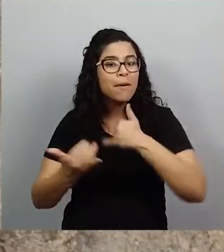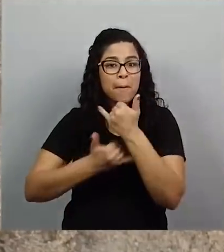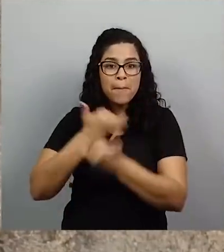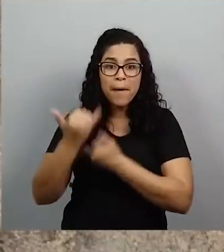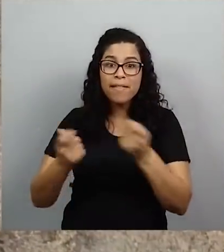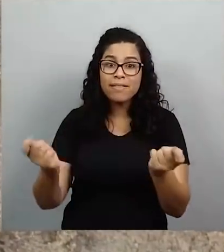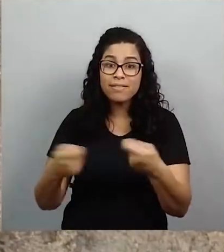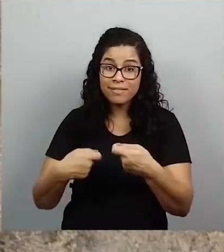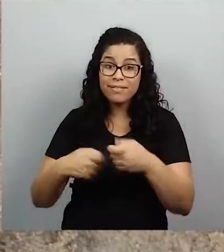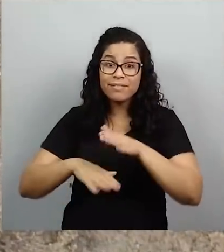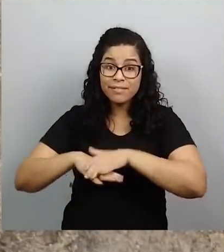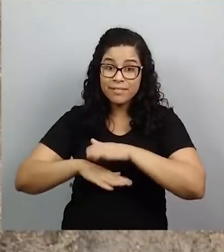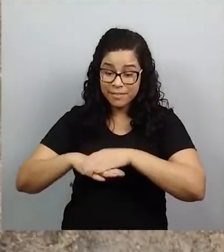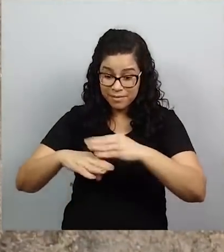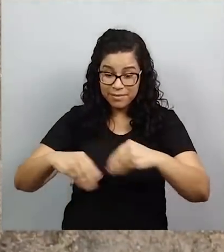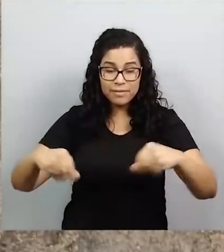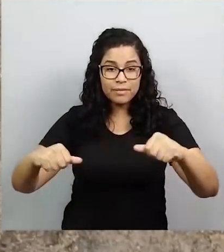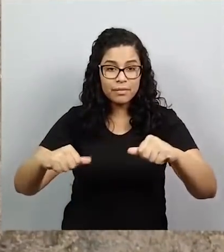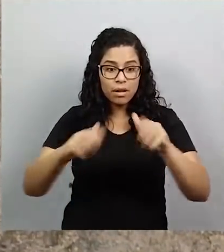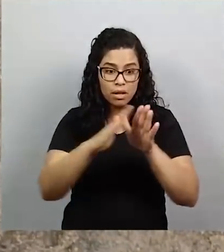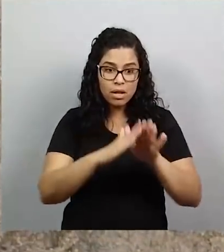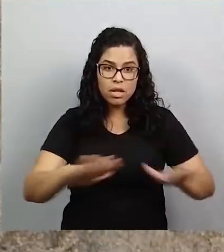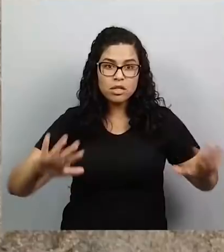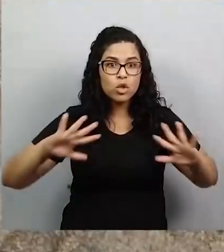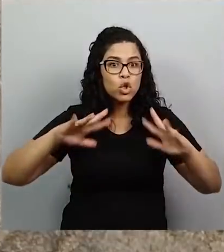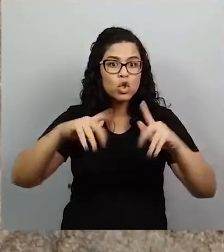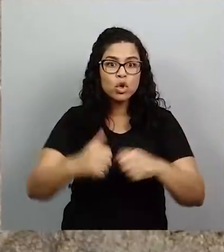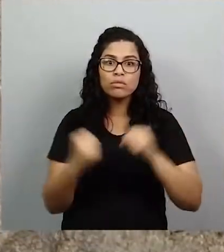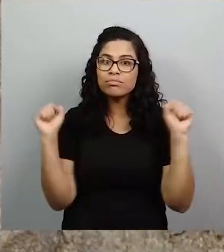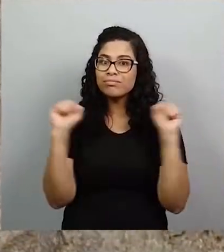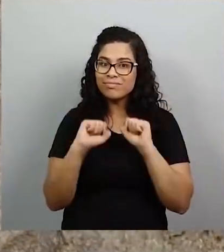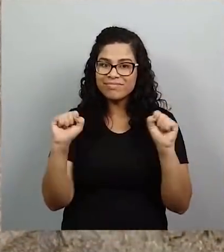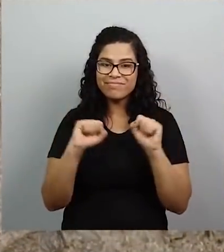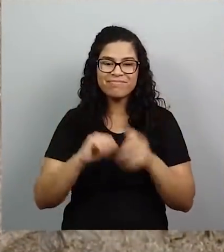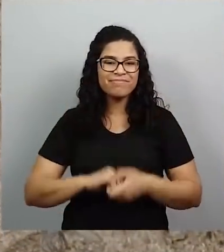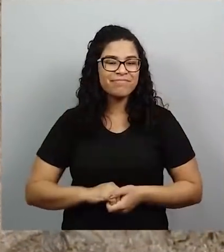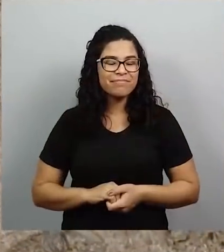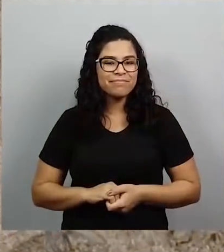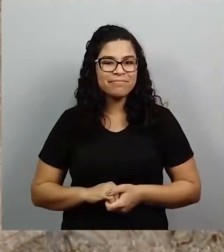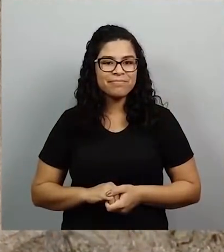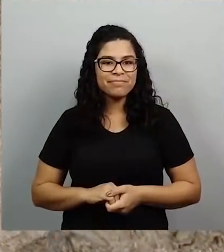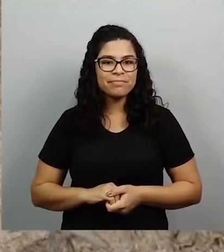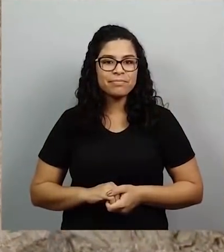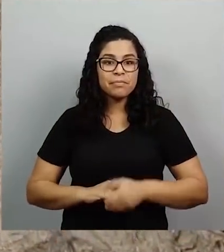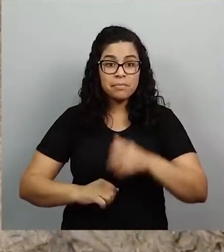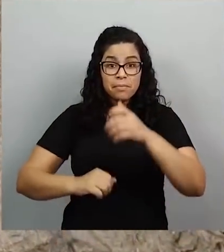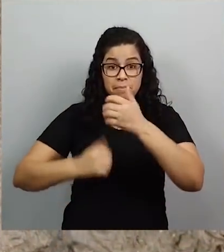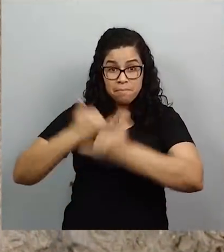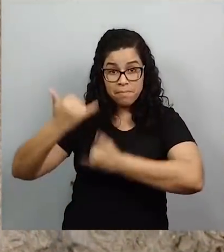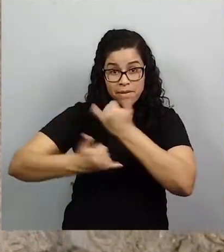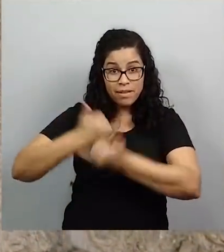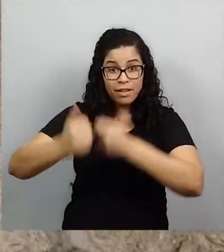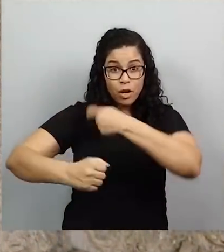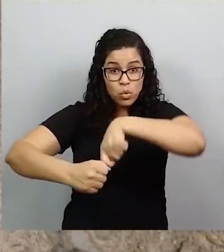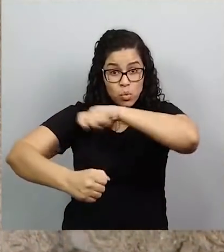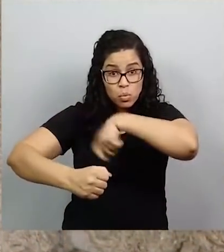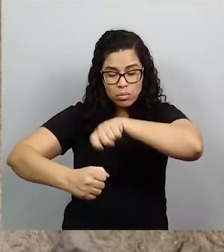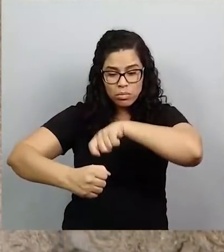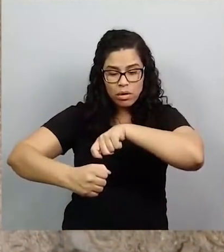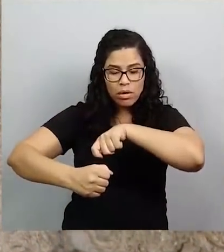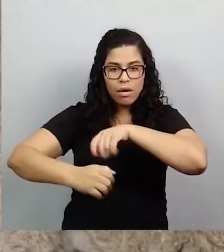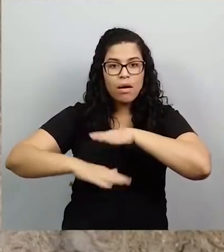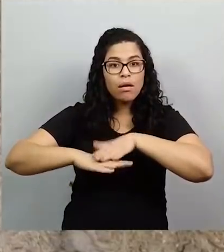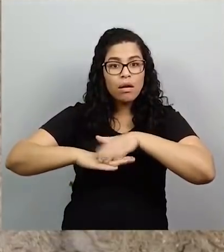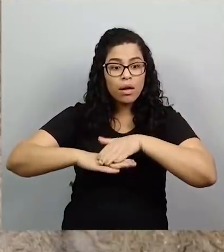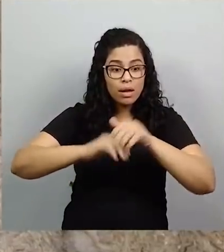terra. Não existe criança no mundo que não gosta, não é mesmo? A brincadeira de comidinha reproduz o que a criança